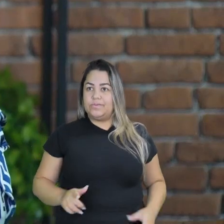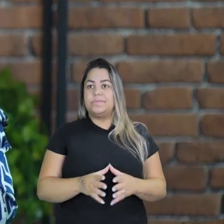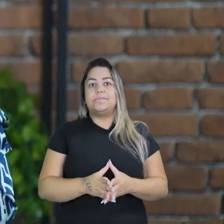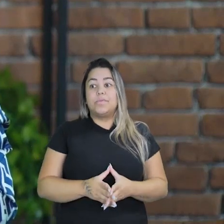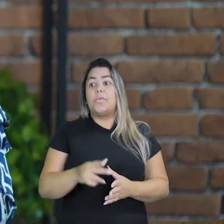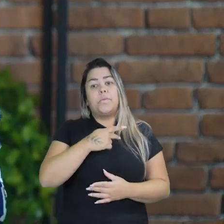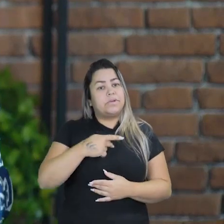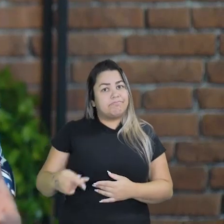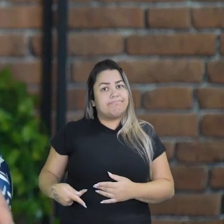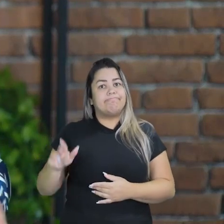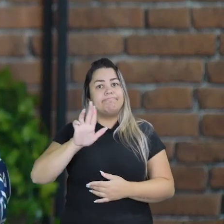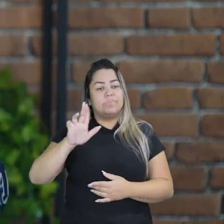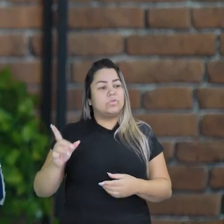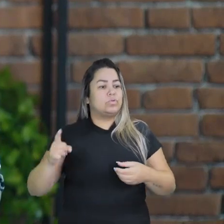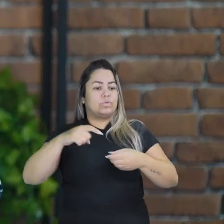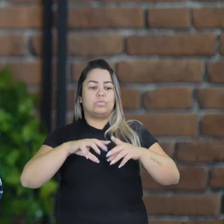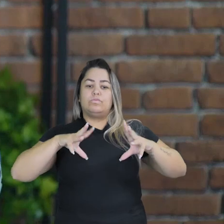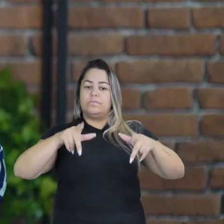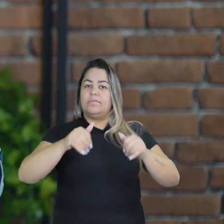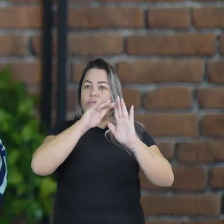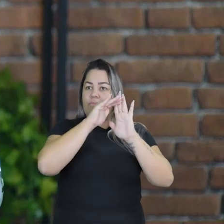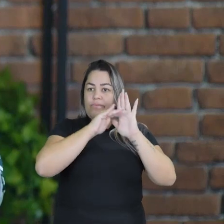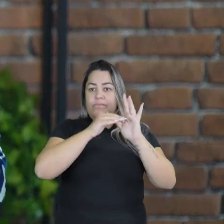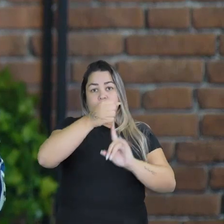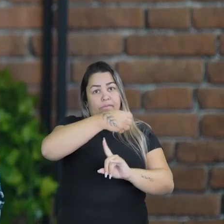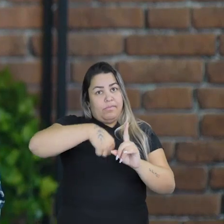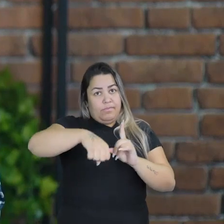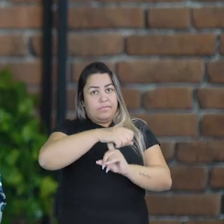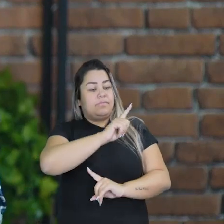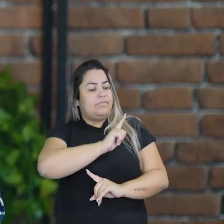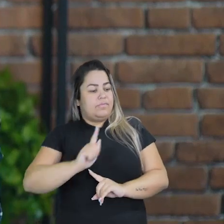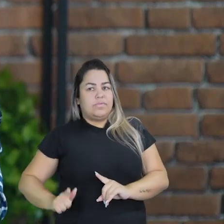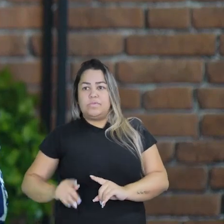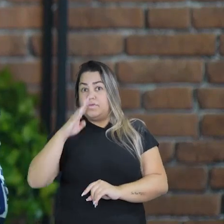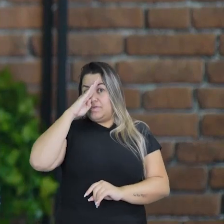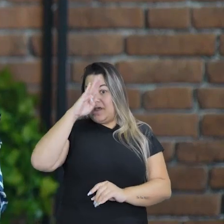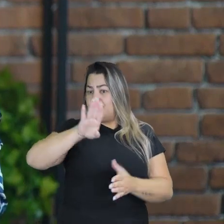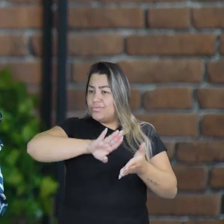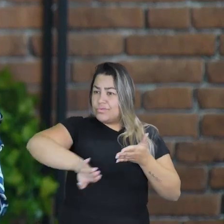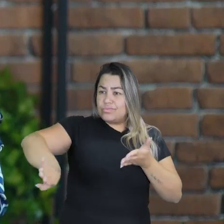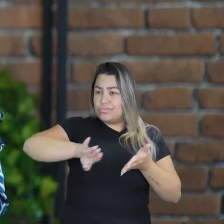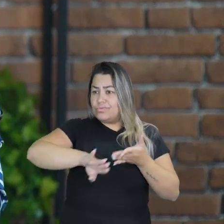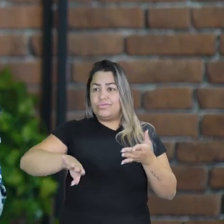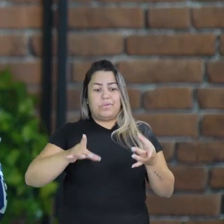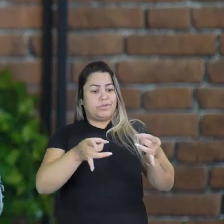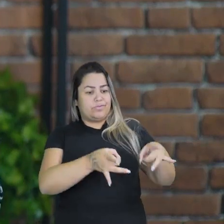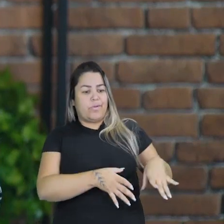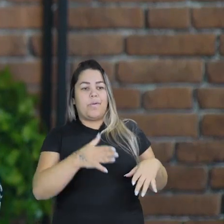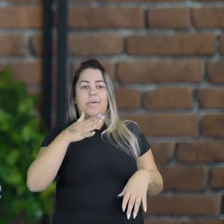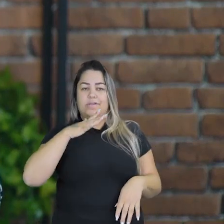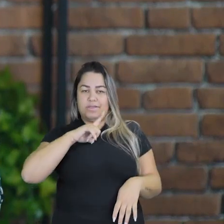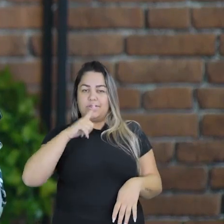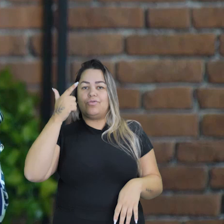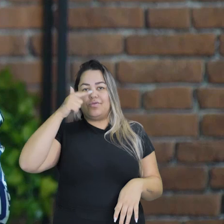de governo. O presidente Lula trouxe de volta todos os programas sociais que o governo de Bolsonaro tinha tirado. Nós temos